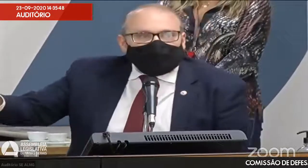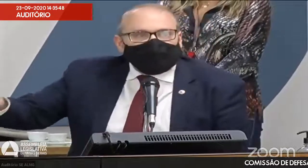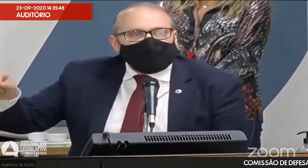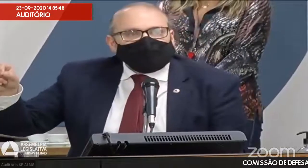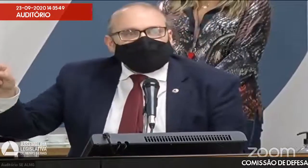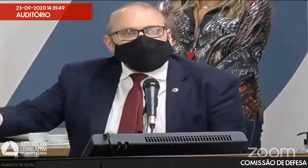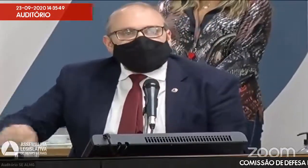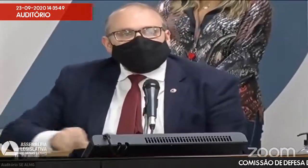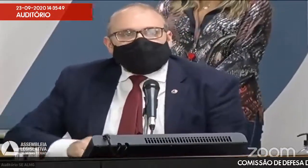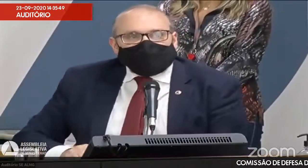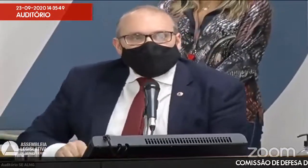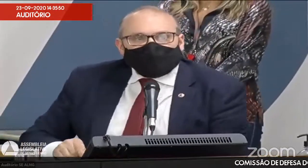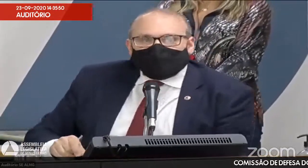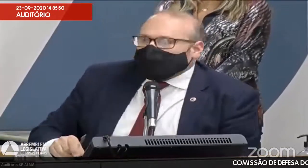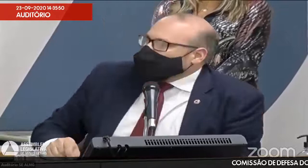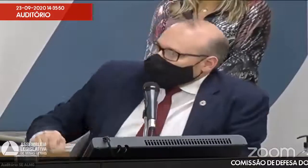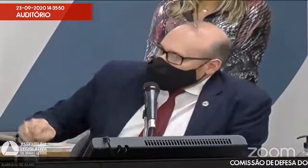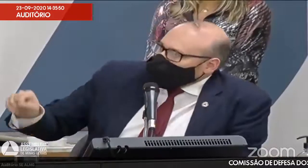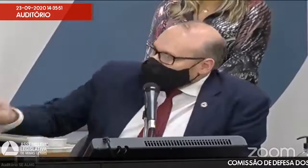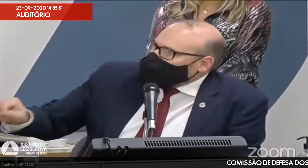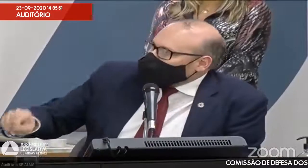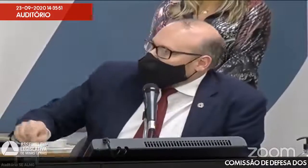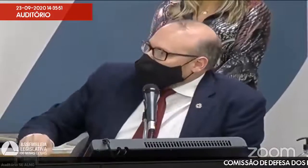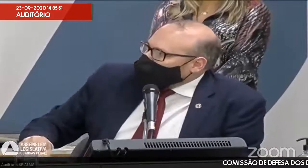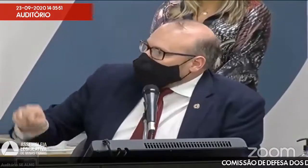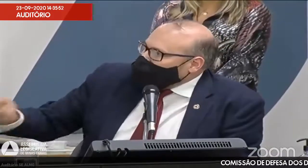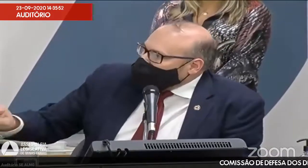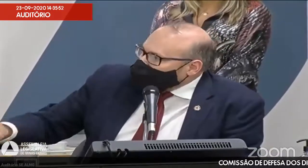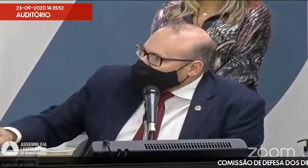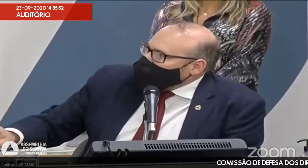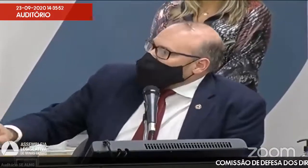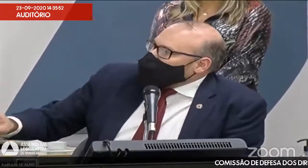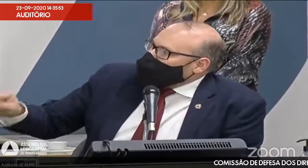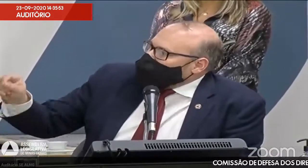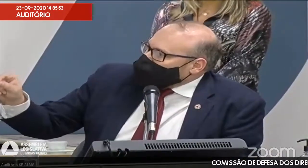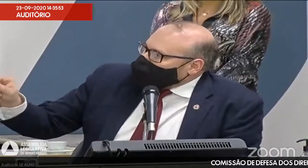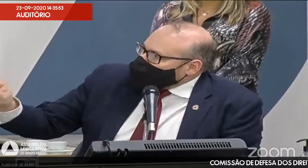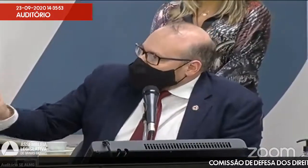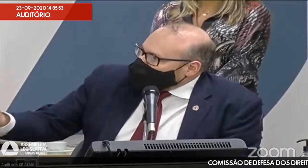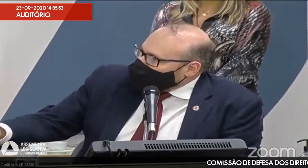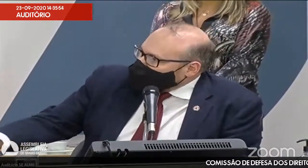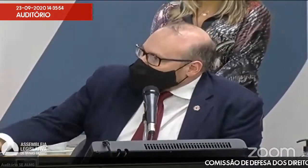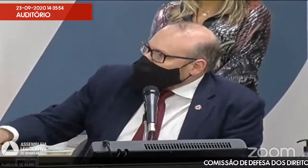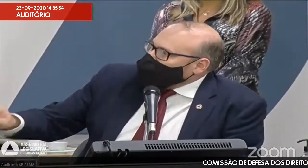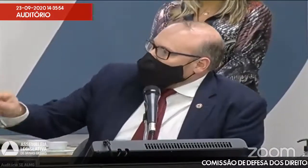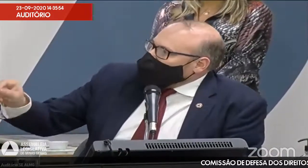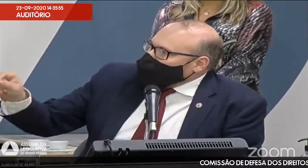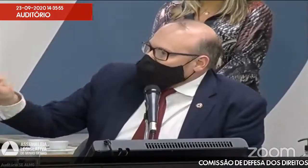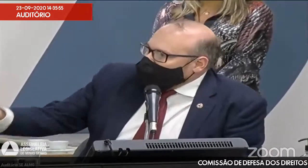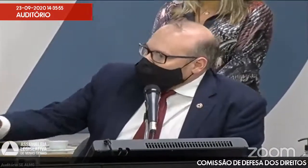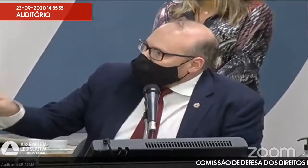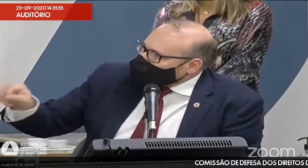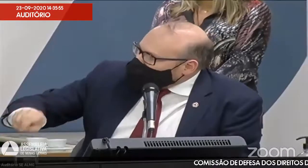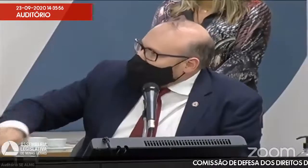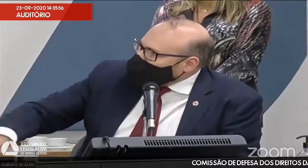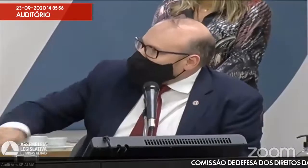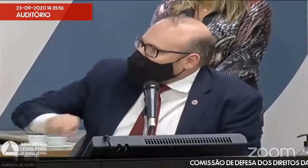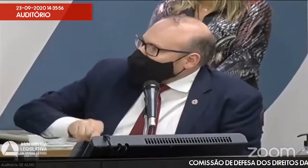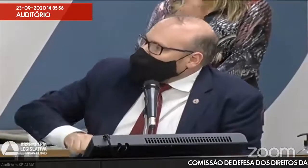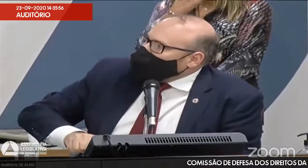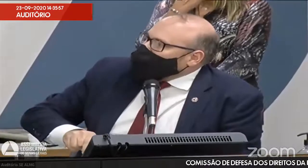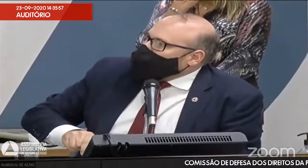lá na sala de aula, que é o nosso aluno especial. É para ele que essa comissão existe, é para ele que esse